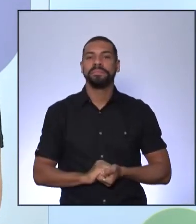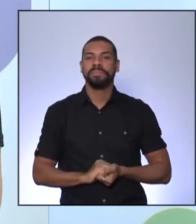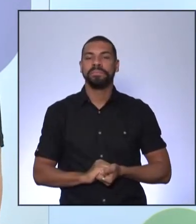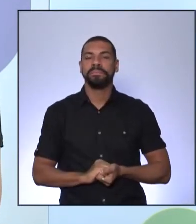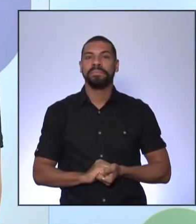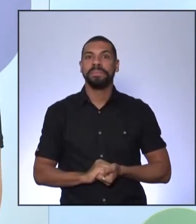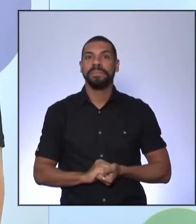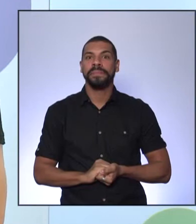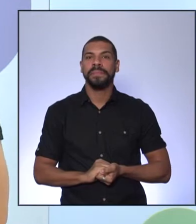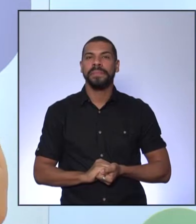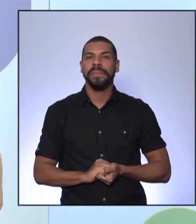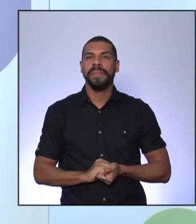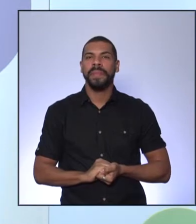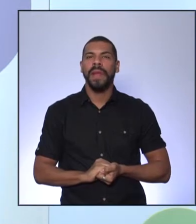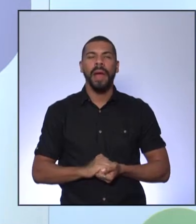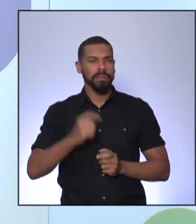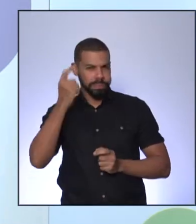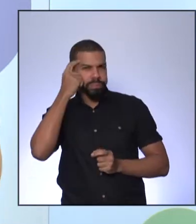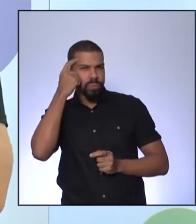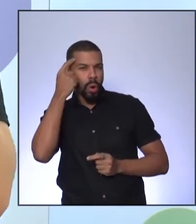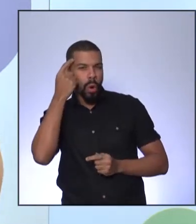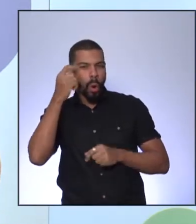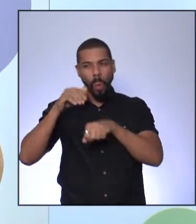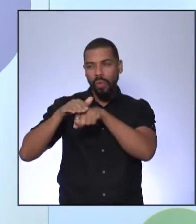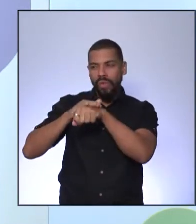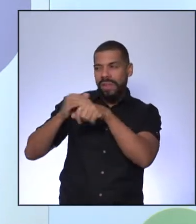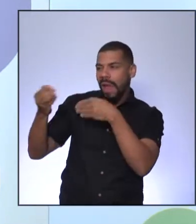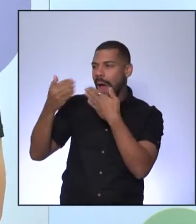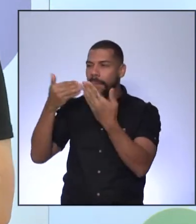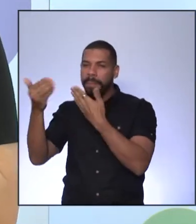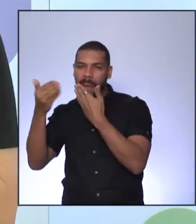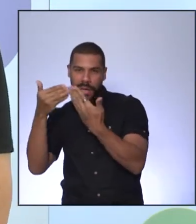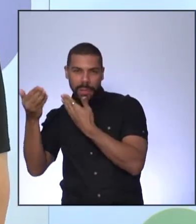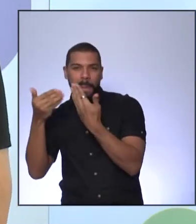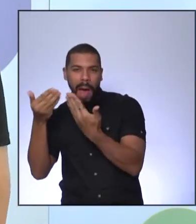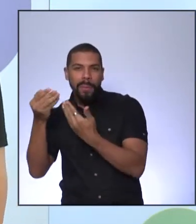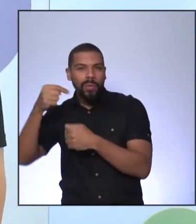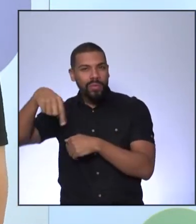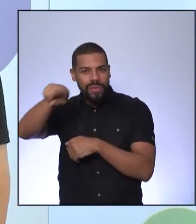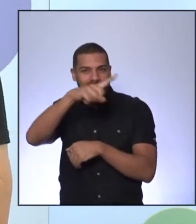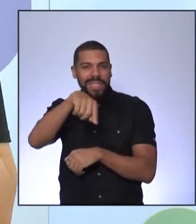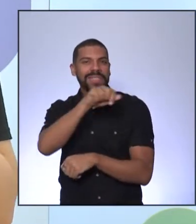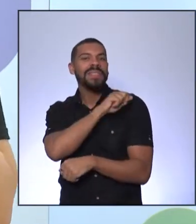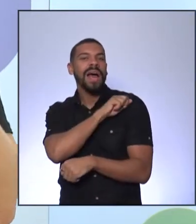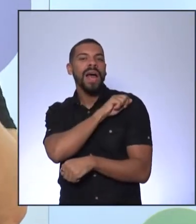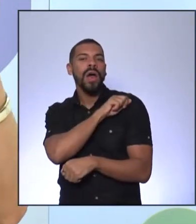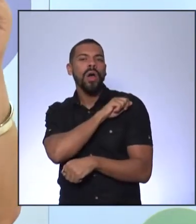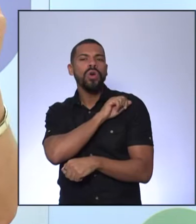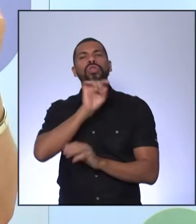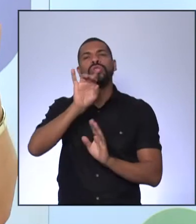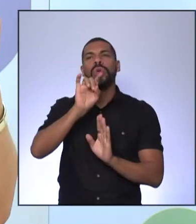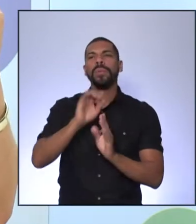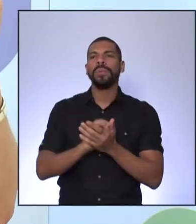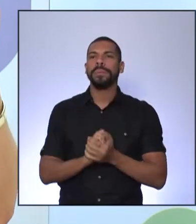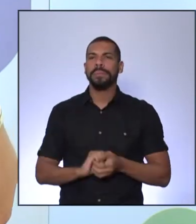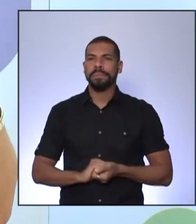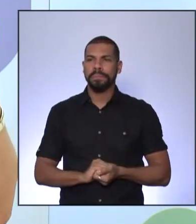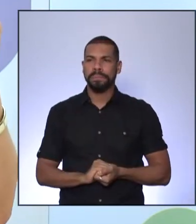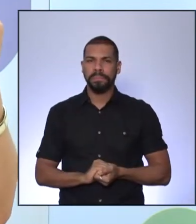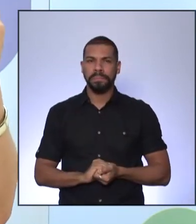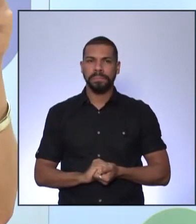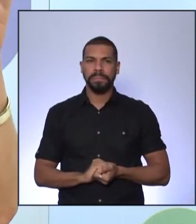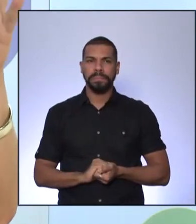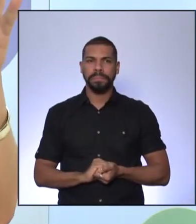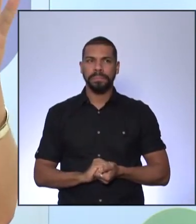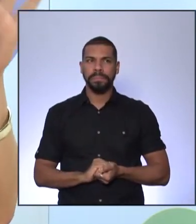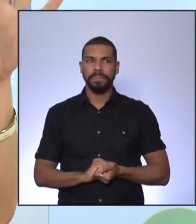a gente vai tentar conversar um pouco com vocês. Eu preciso só saber quanto eu